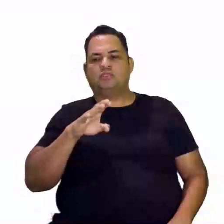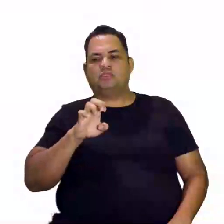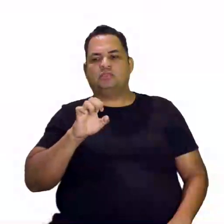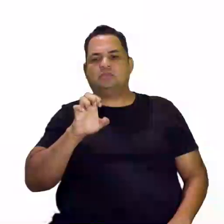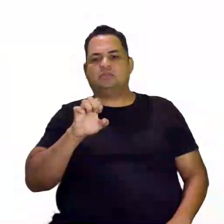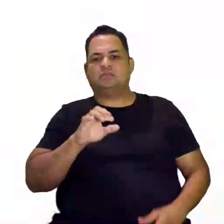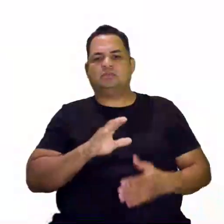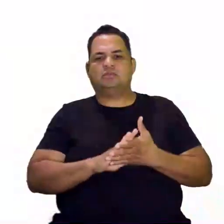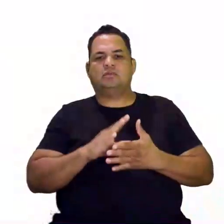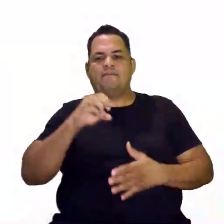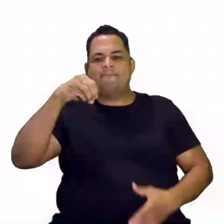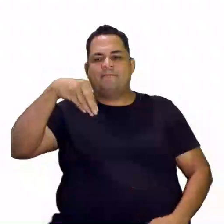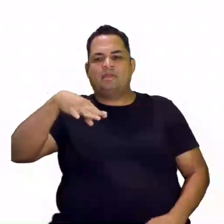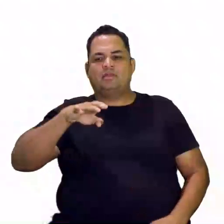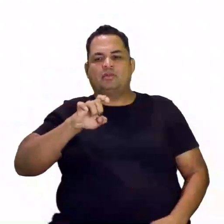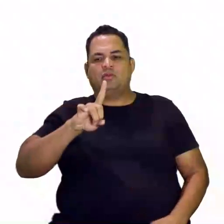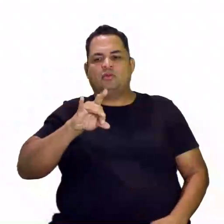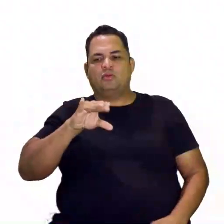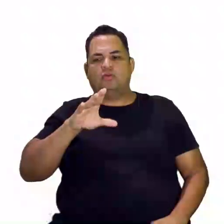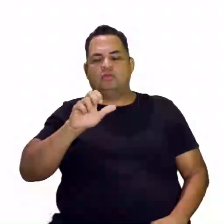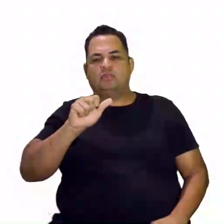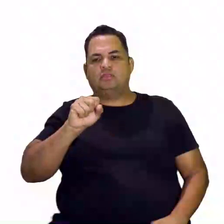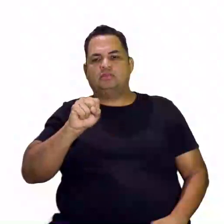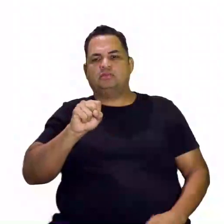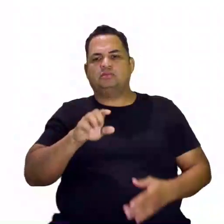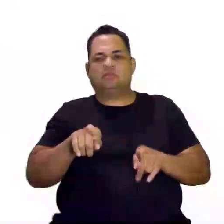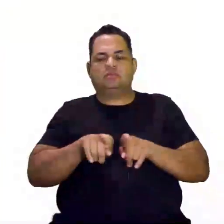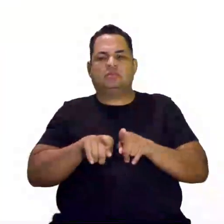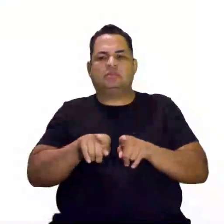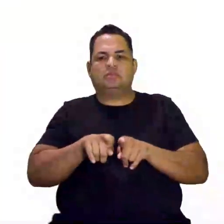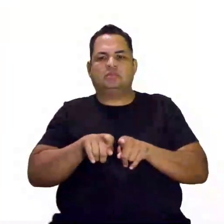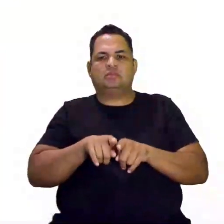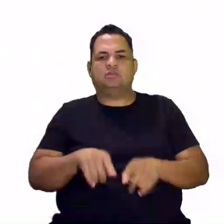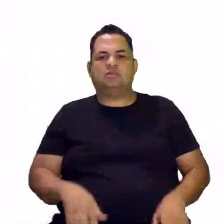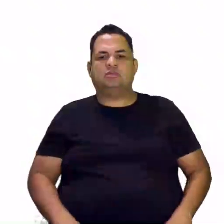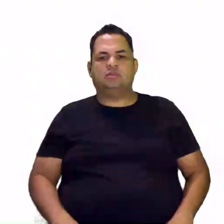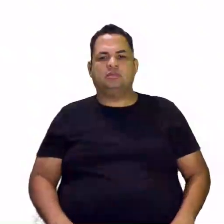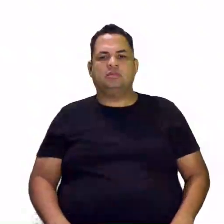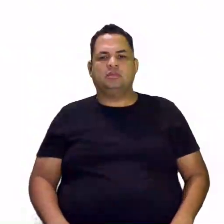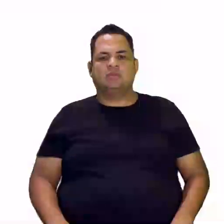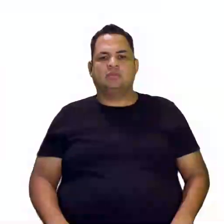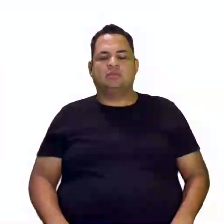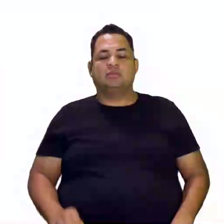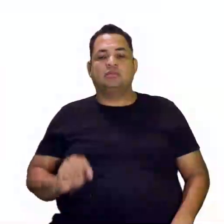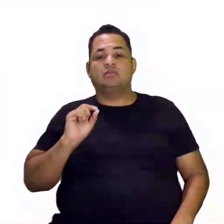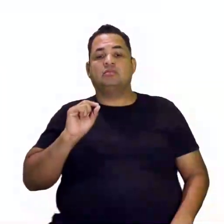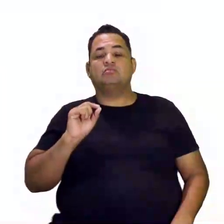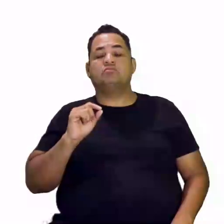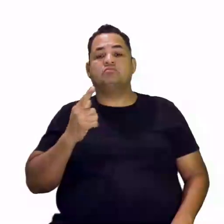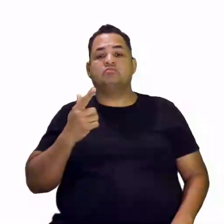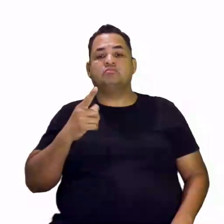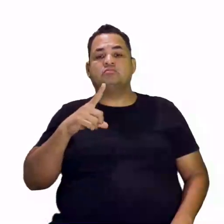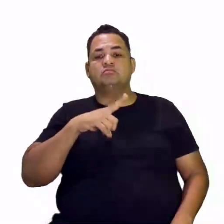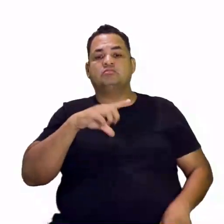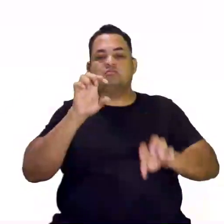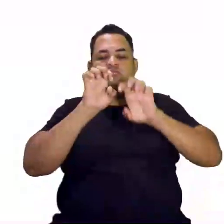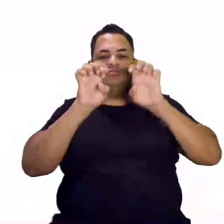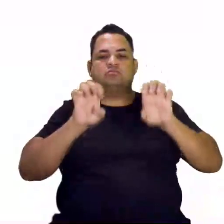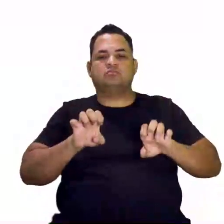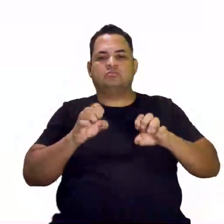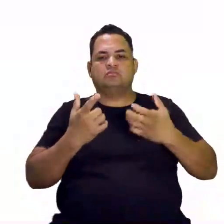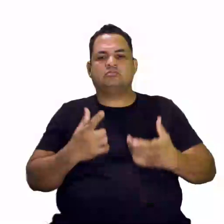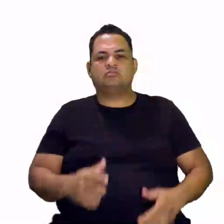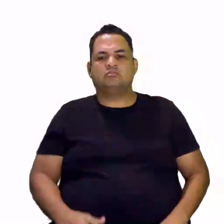ok, as mitocôndrias, não é? Então, o que não vai... E tem uma estrutura aqui,